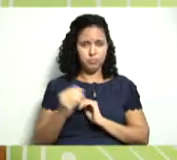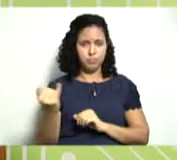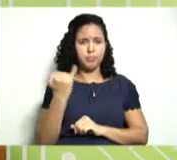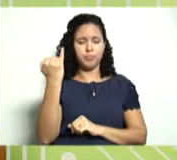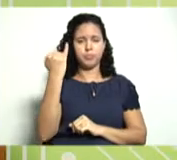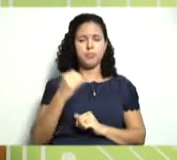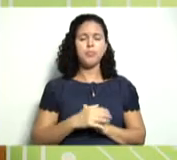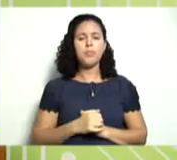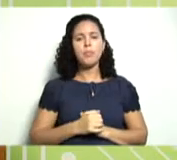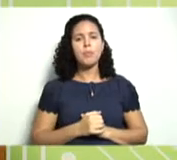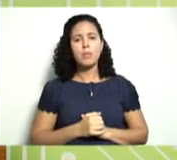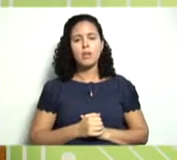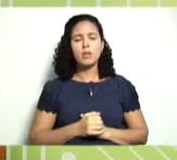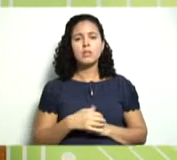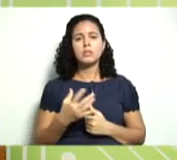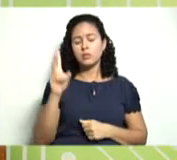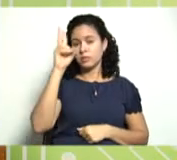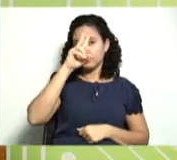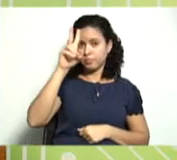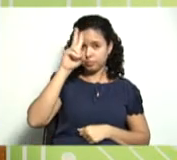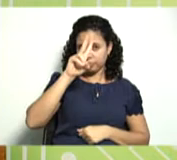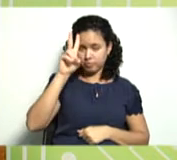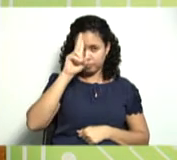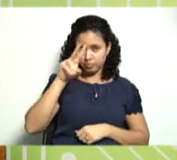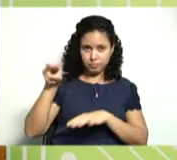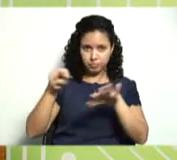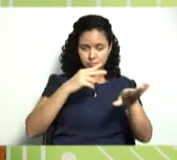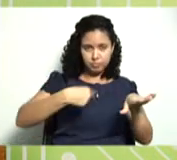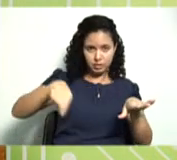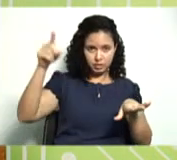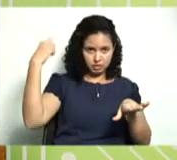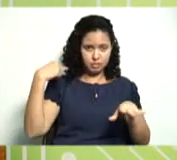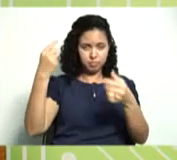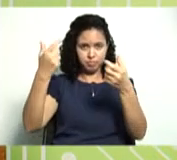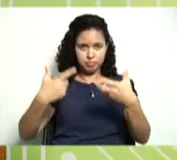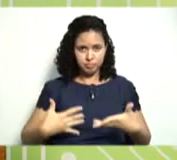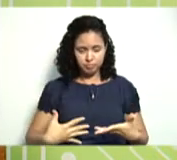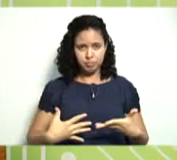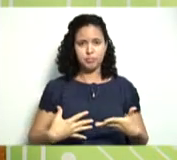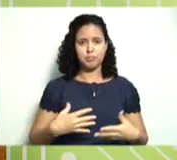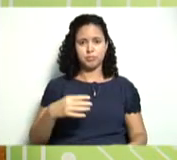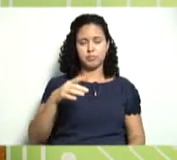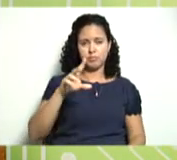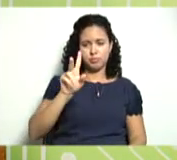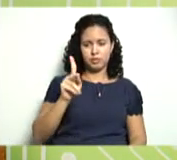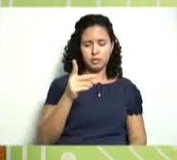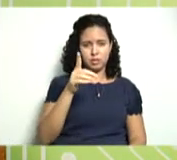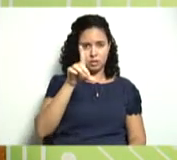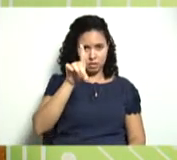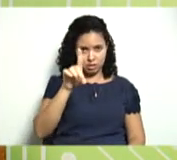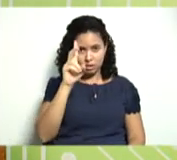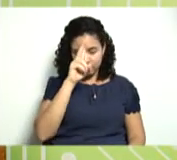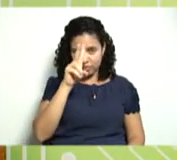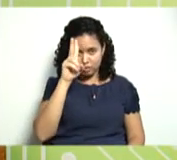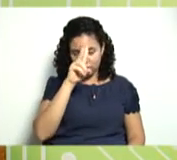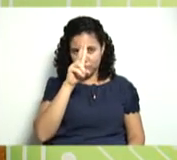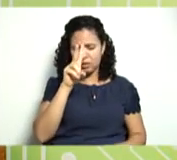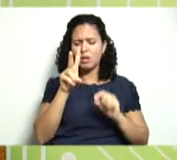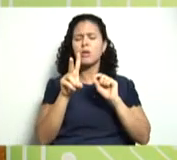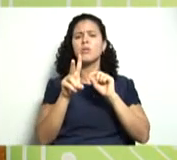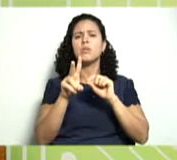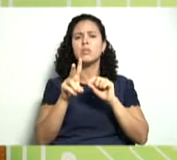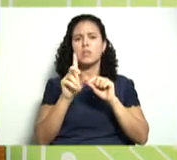assim só relembrando é a aula passada nós comentamos sobre hd vocês lembram o hd com a função principal do hd o que